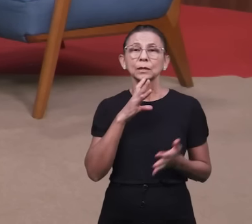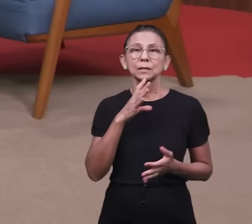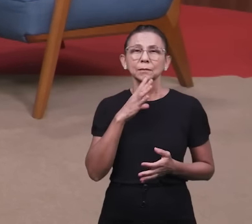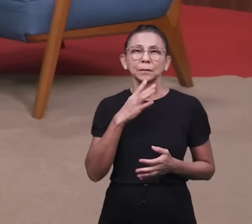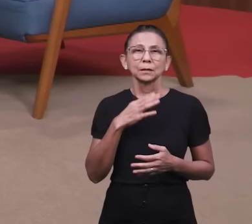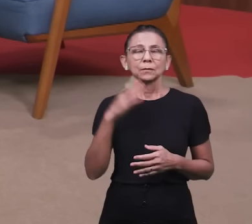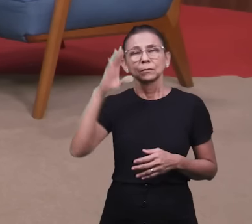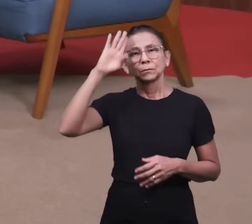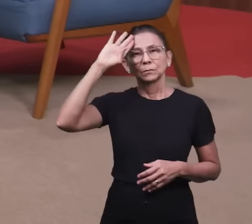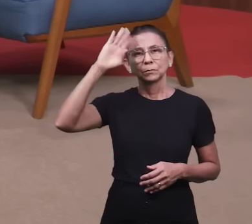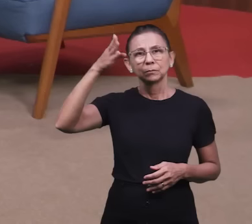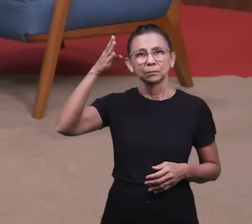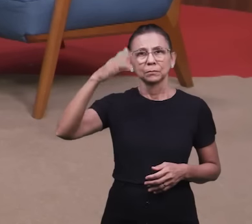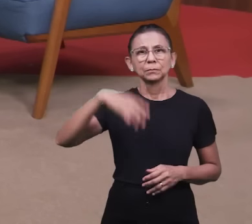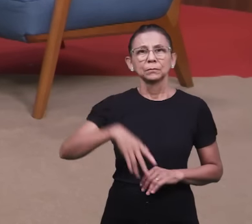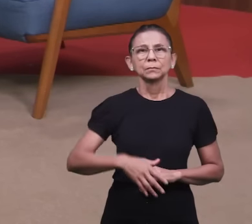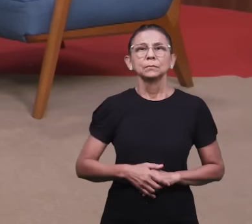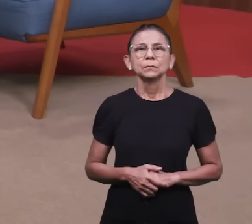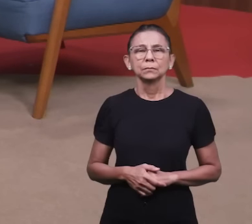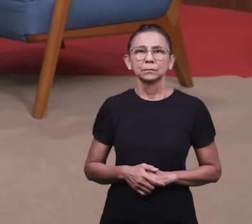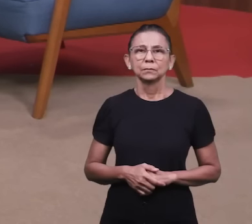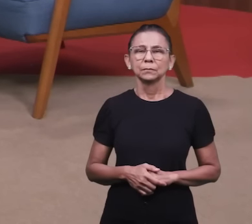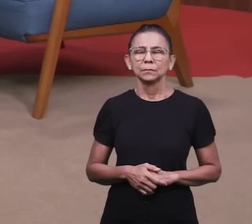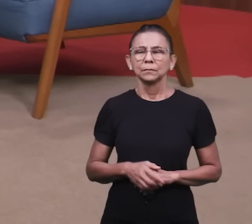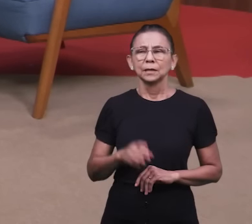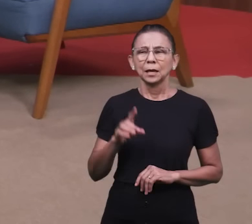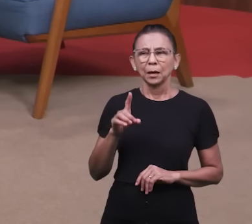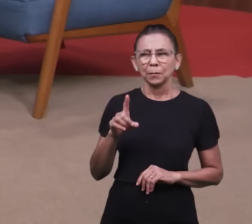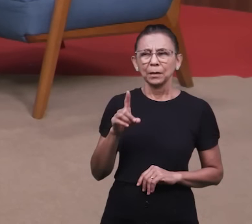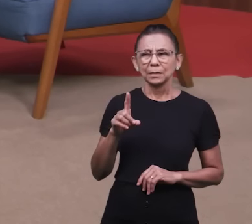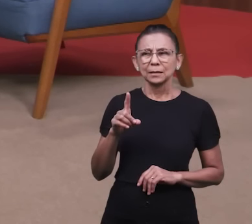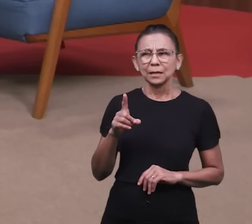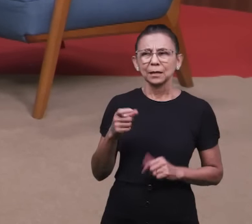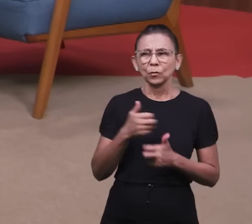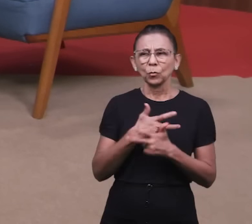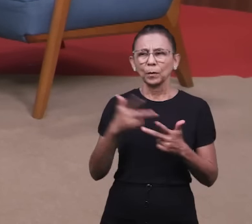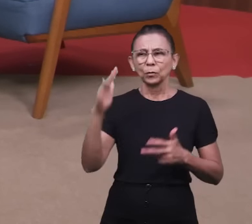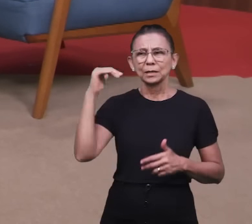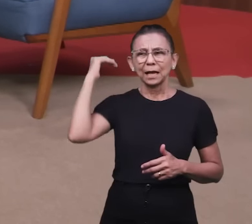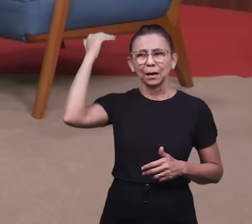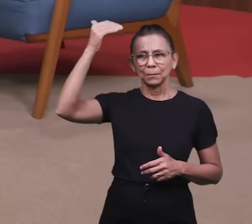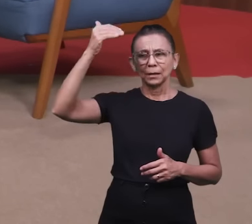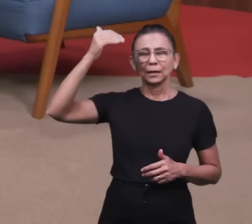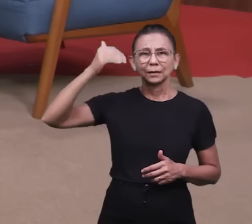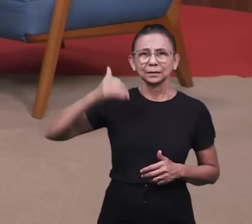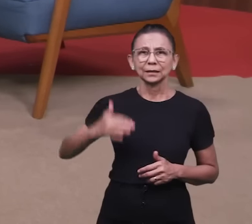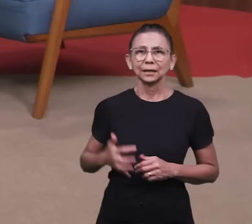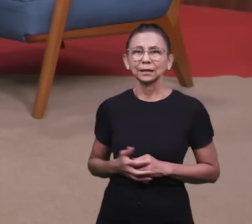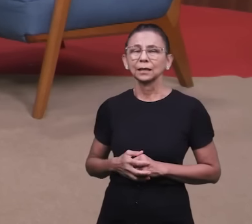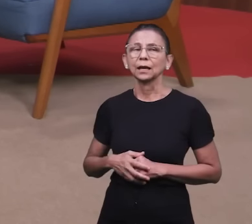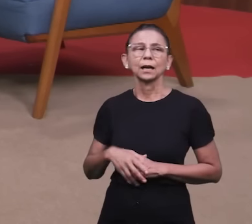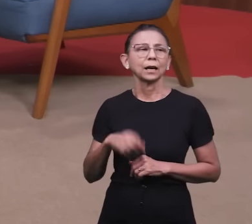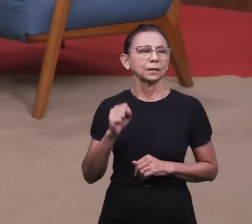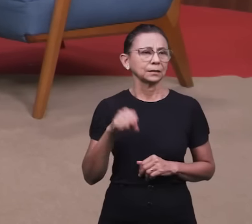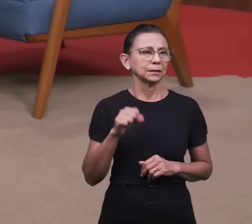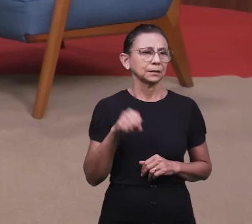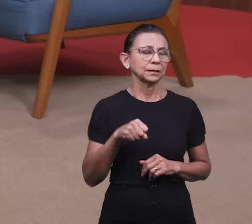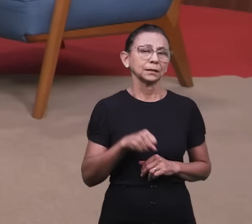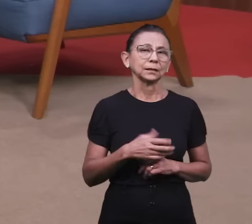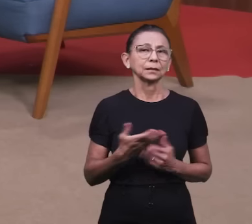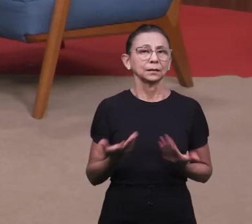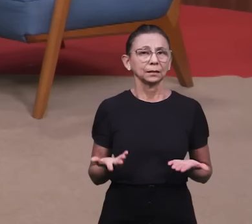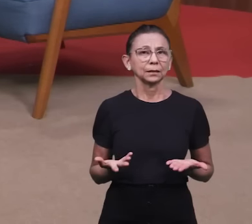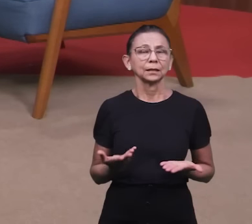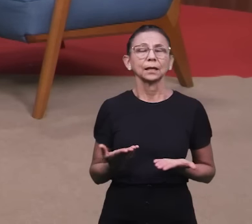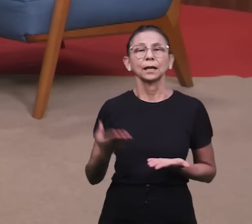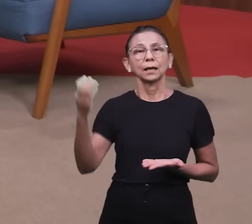é fundamental mas tem algo que vai além disso não é Wallace Ah com certeza que aí vem o aspecto que nós